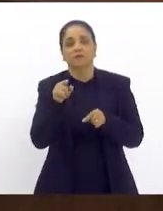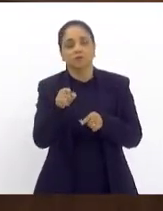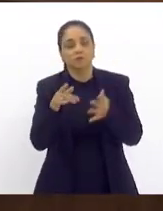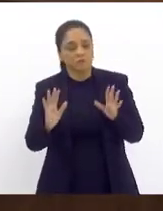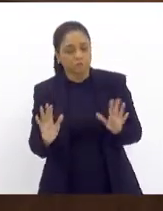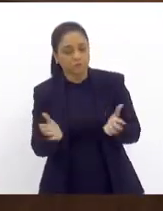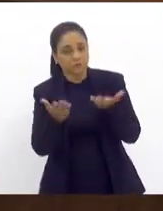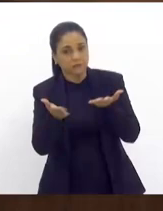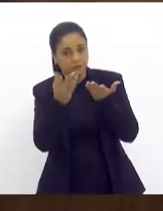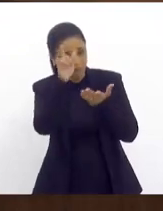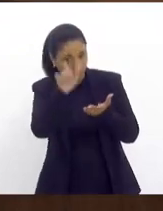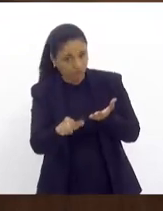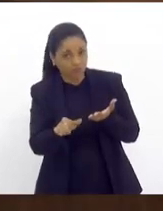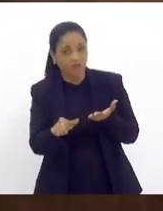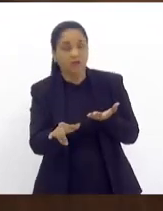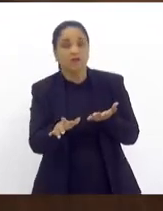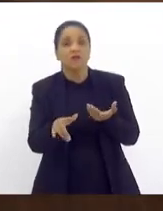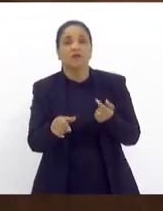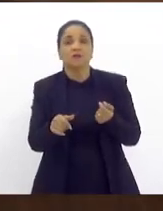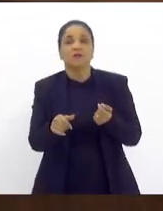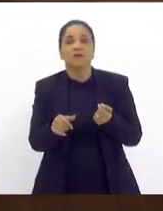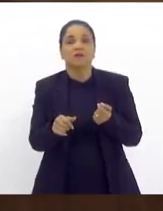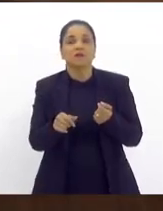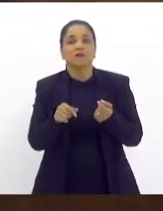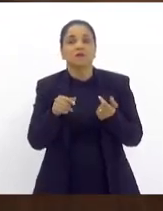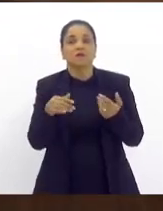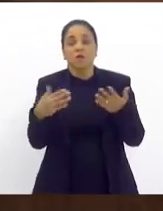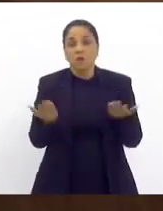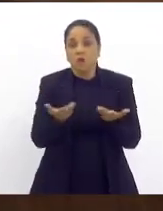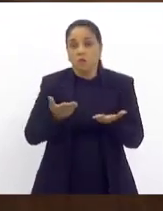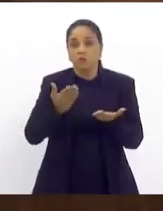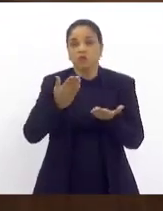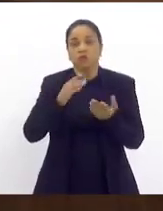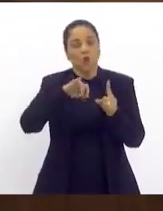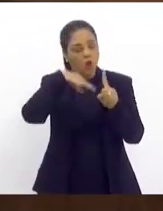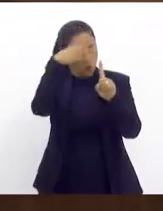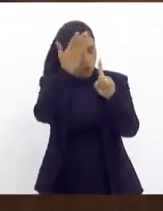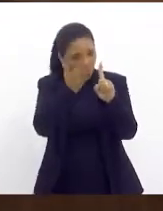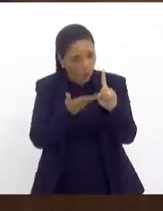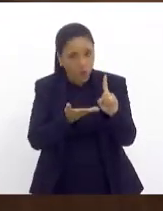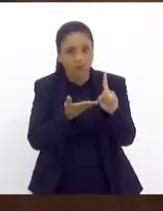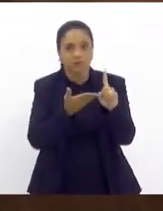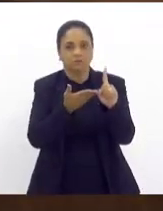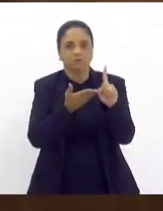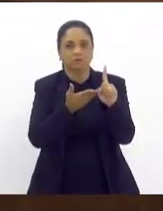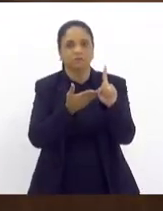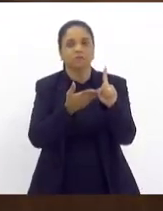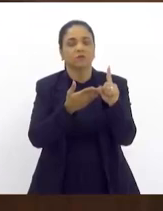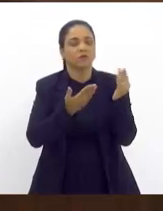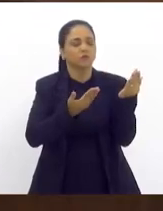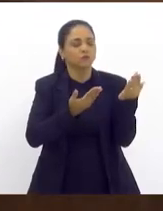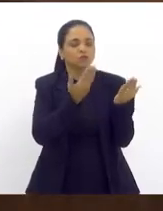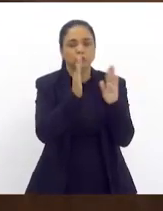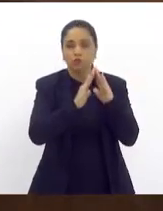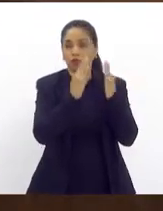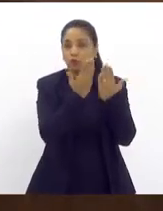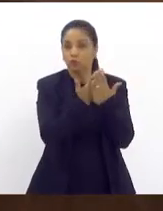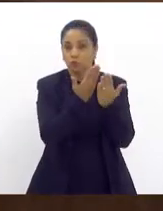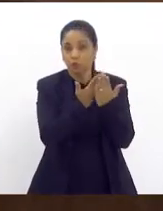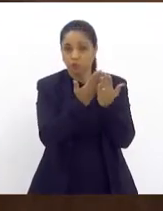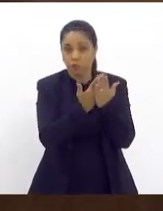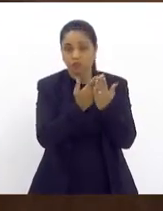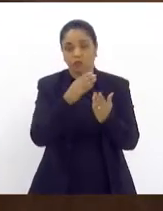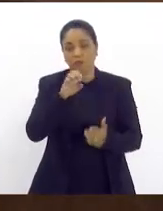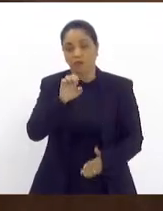iniciativa é que fez hoje uma homenagem em memória do Estudante Edson Luiz que foi